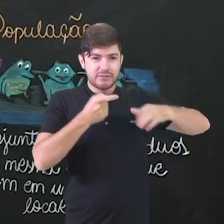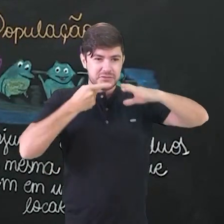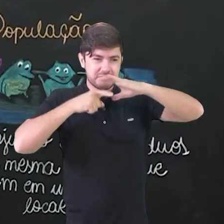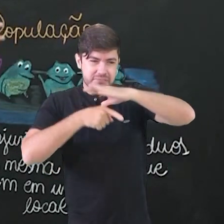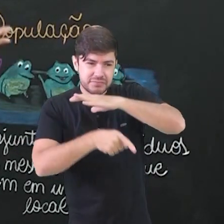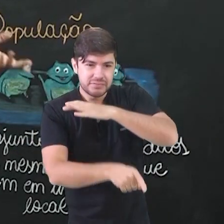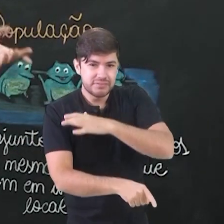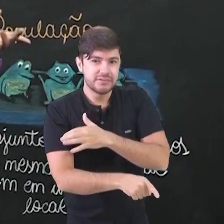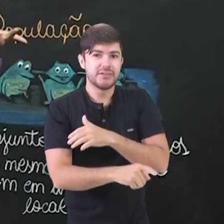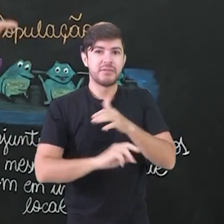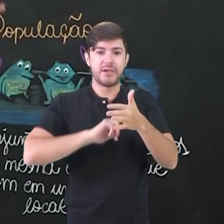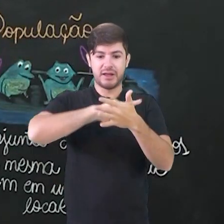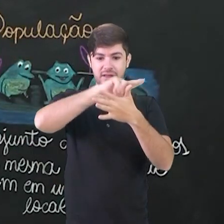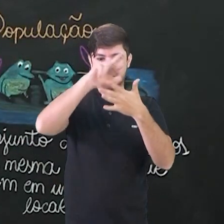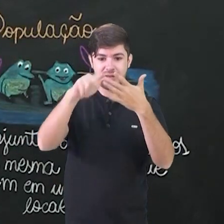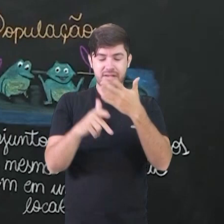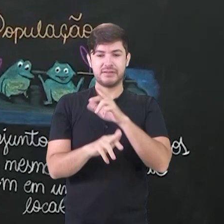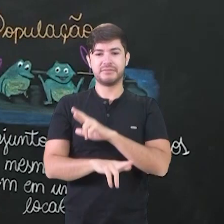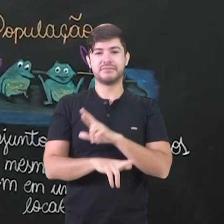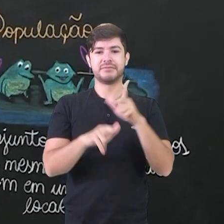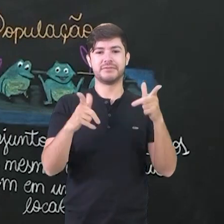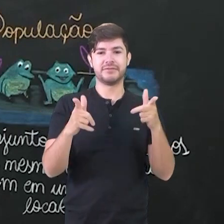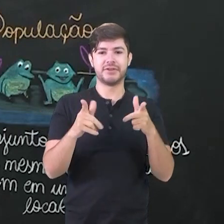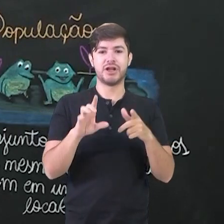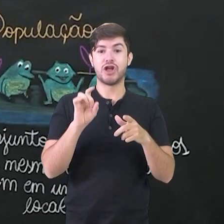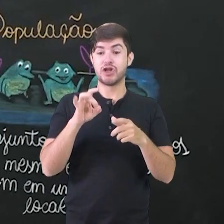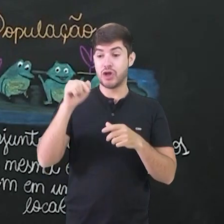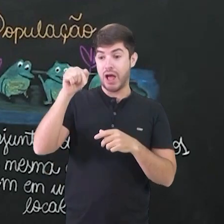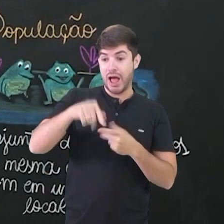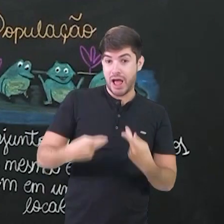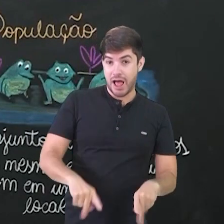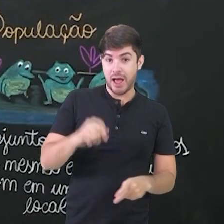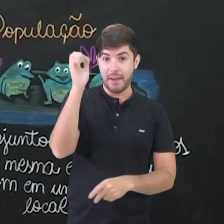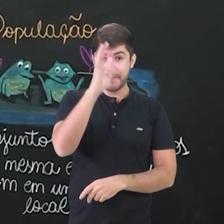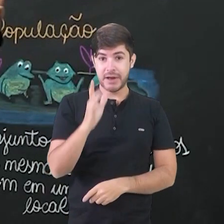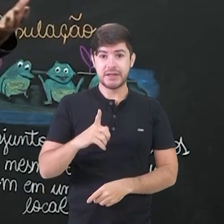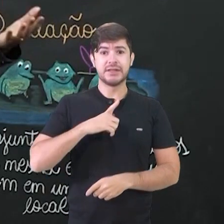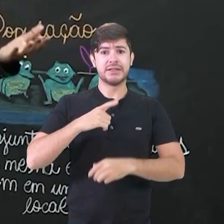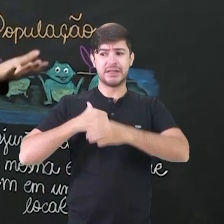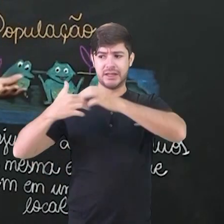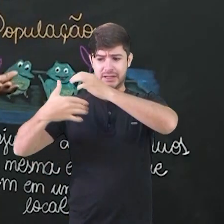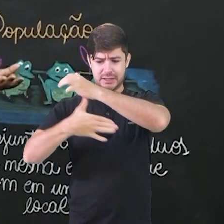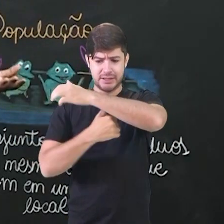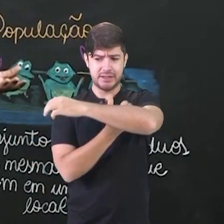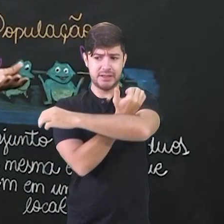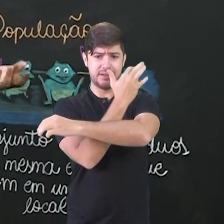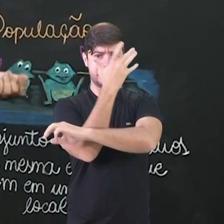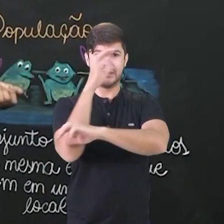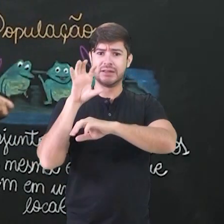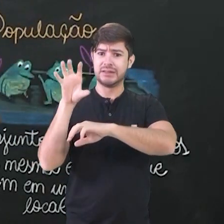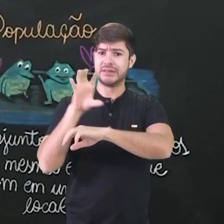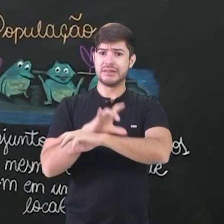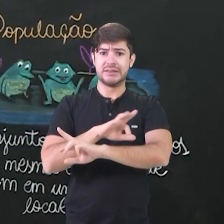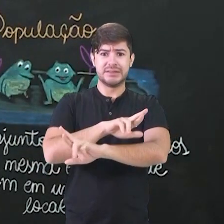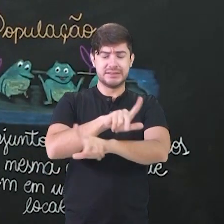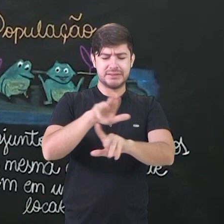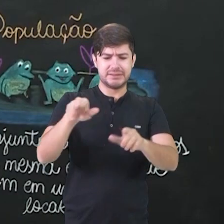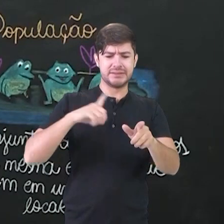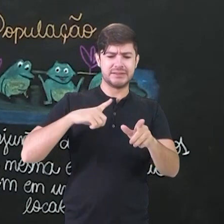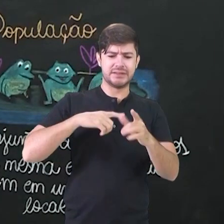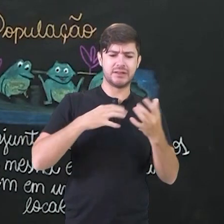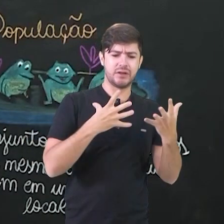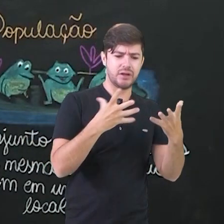ecossistema, com características bem diferentes da floresta. Só aqui no Brasil nós temos vários ecossistemas. Nós temos aí